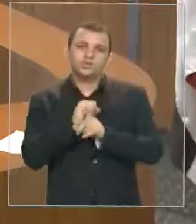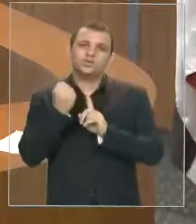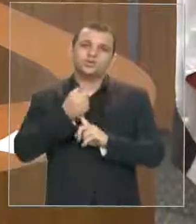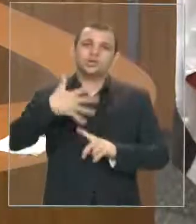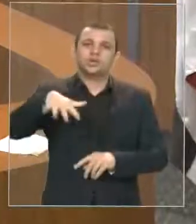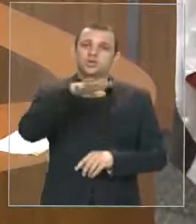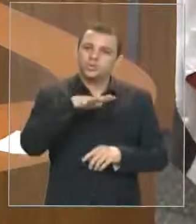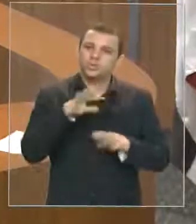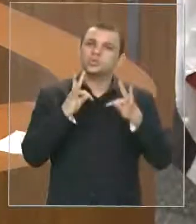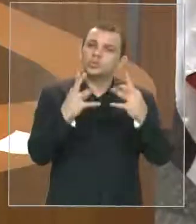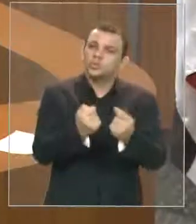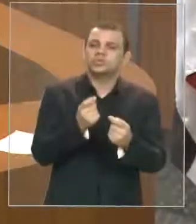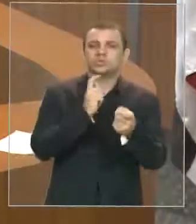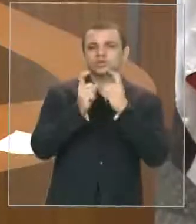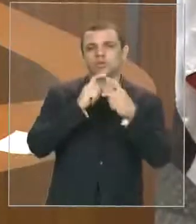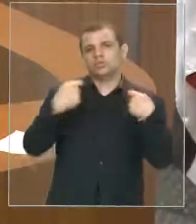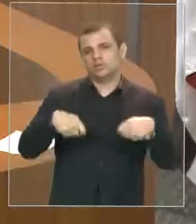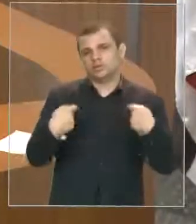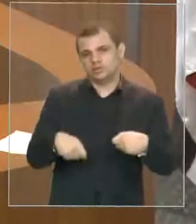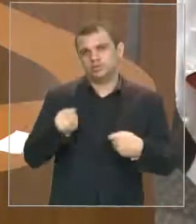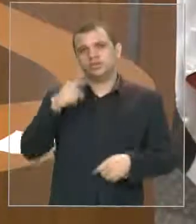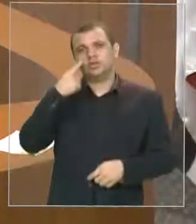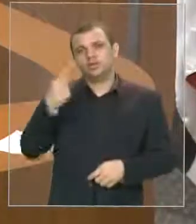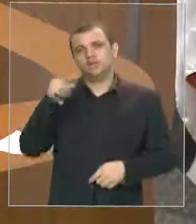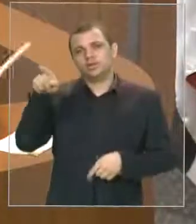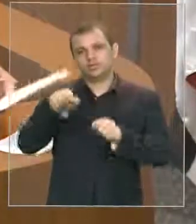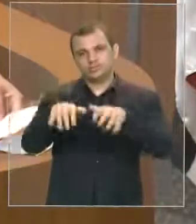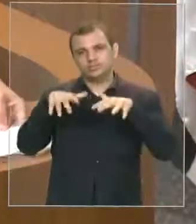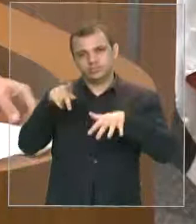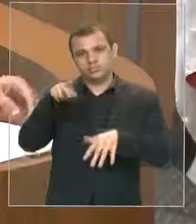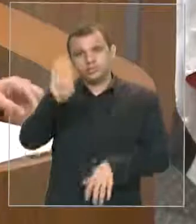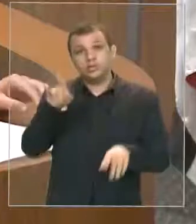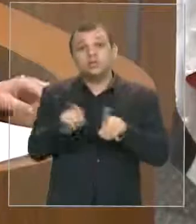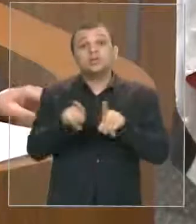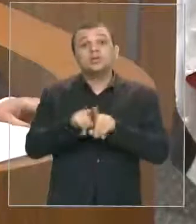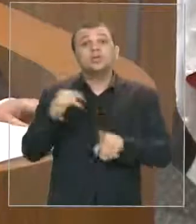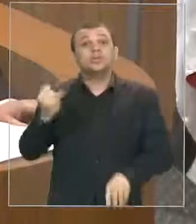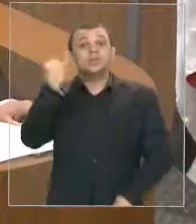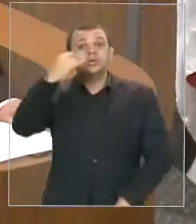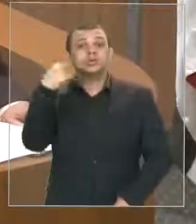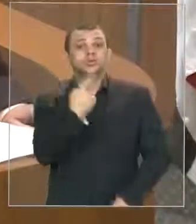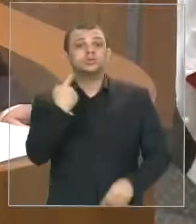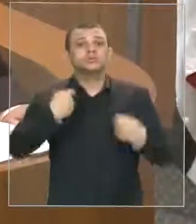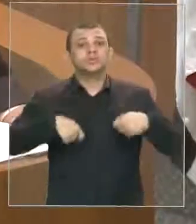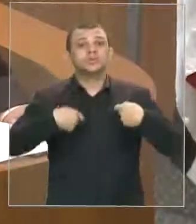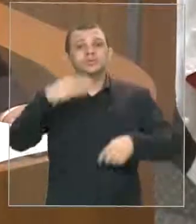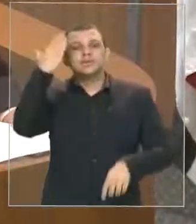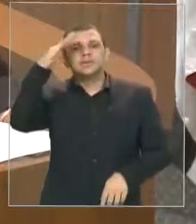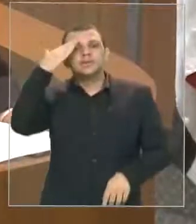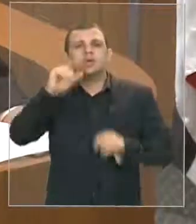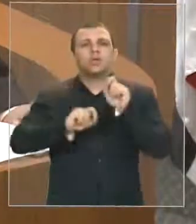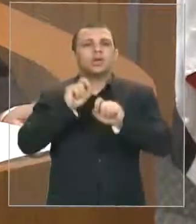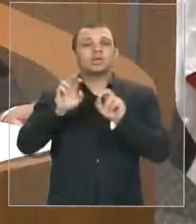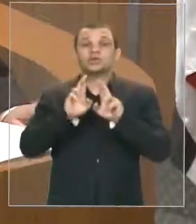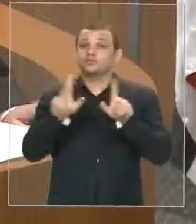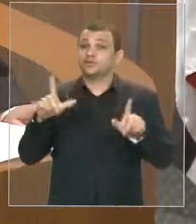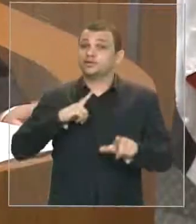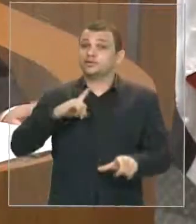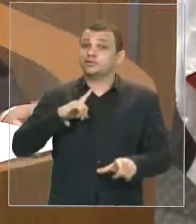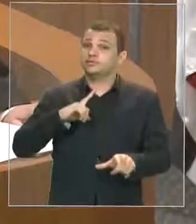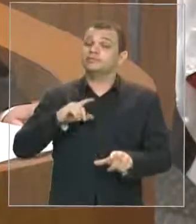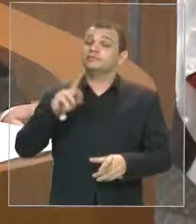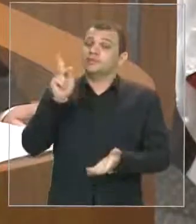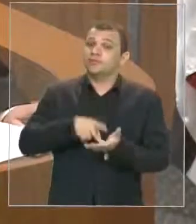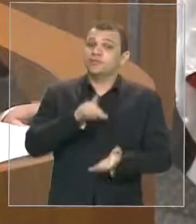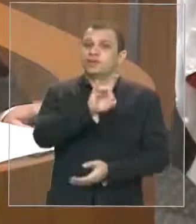viu hoje nessa audiência pública. E é importante também nós entendermos as diferenças, deputado Rogério Cafeteira, que existem na realidade de